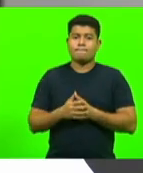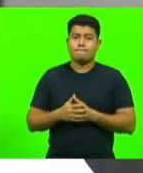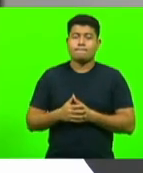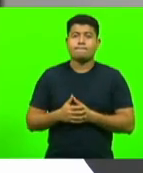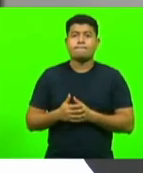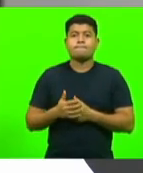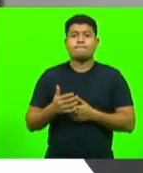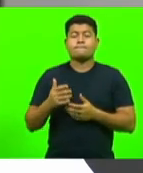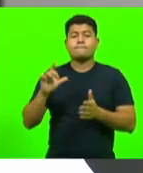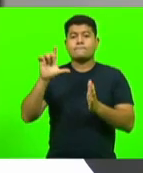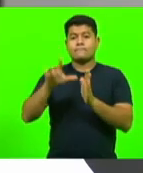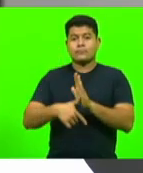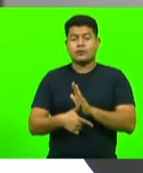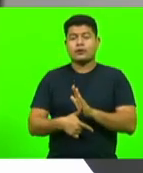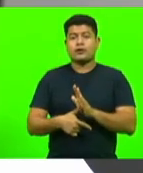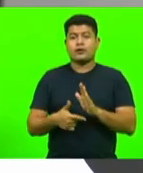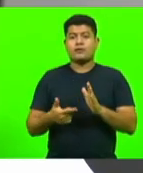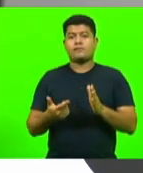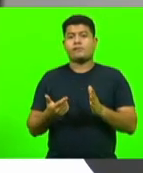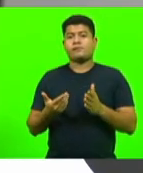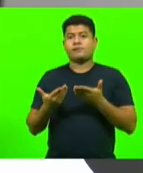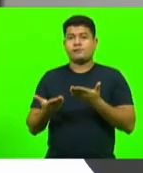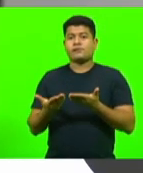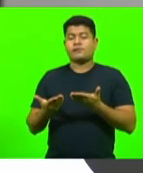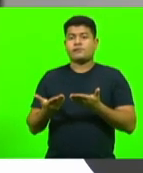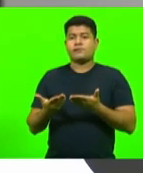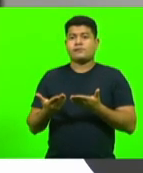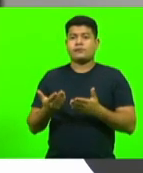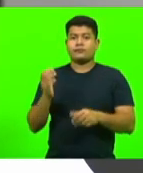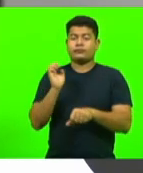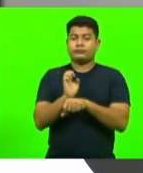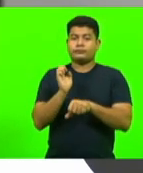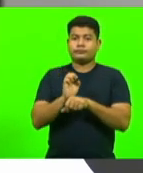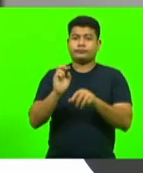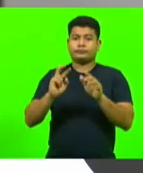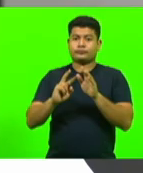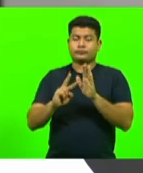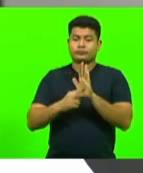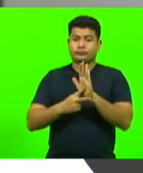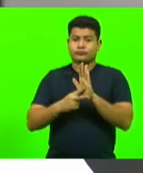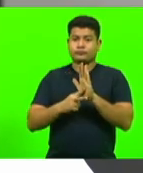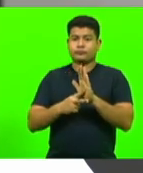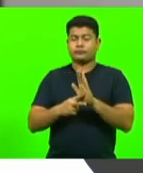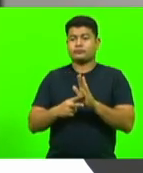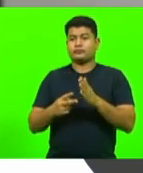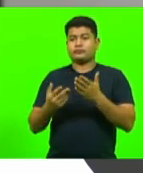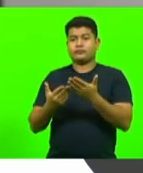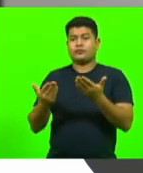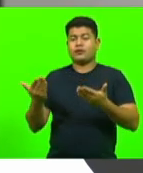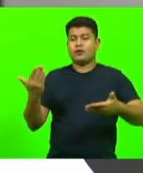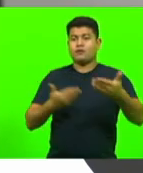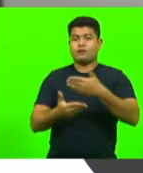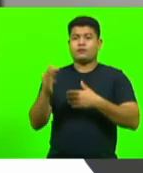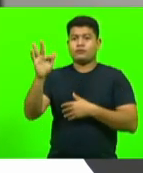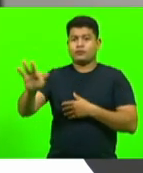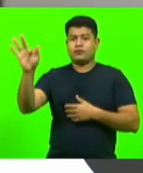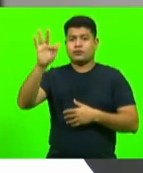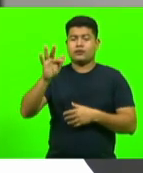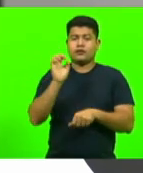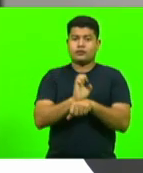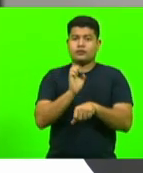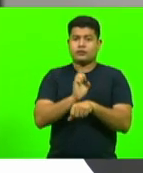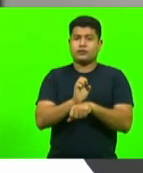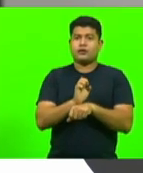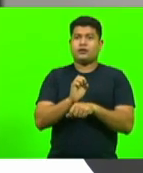depois então realizar uma plenária Estadual de Sindicatos de servidores públicos em Santa Catarina envolvendo federais estaduais e municipais